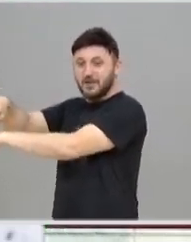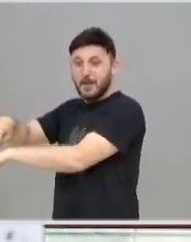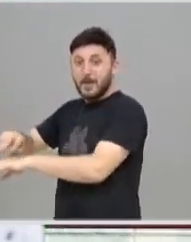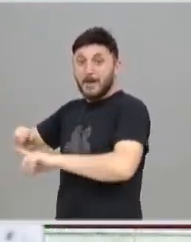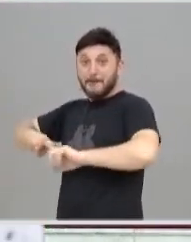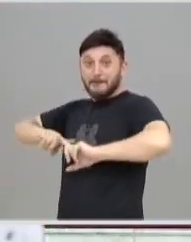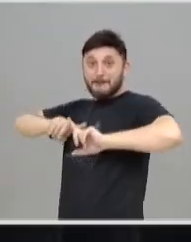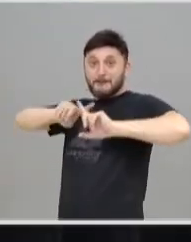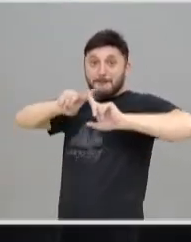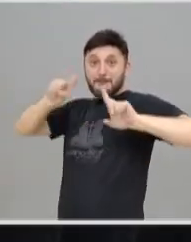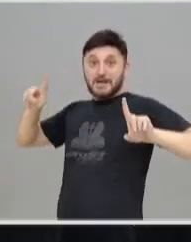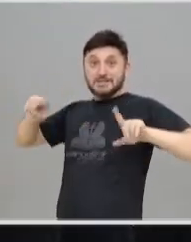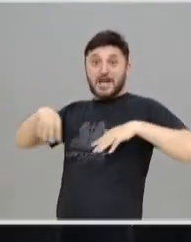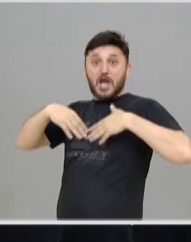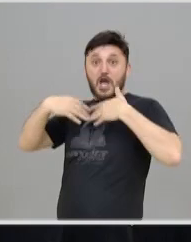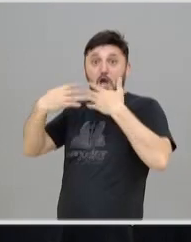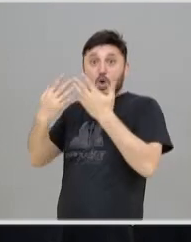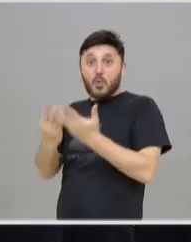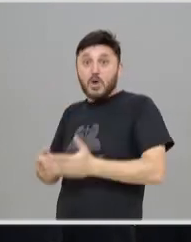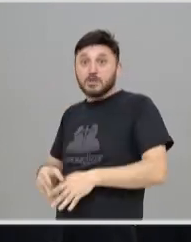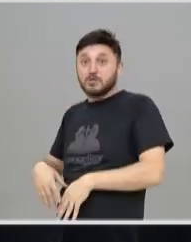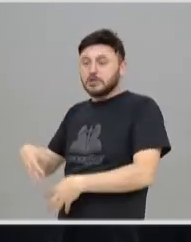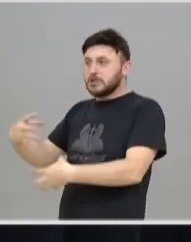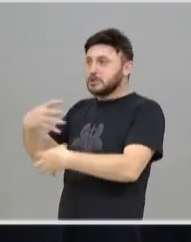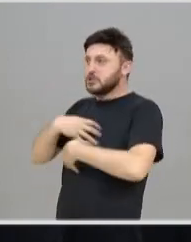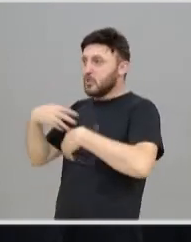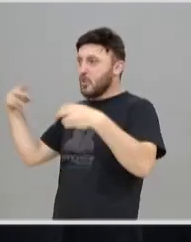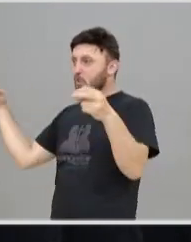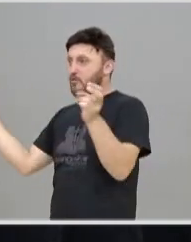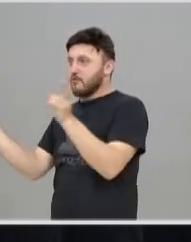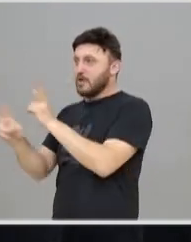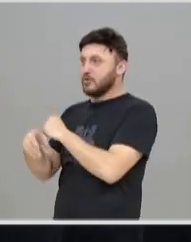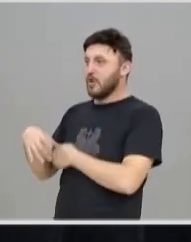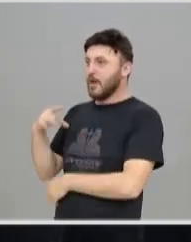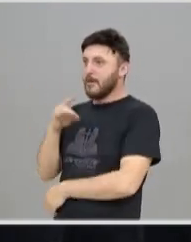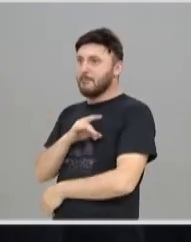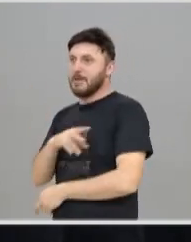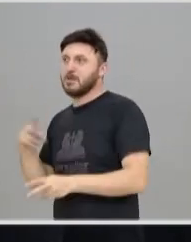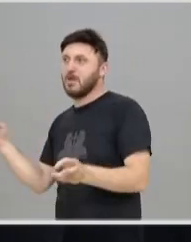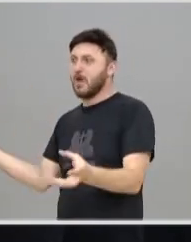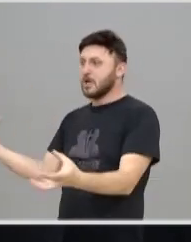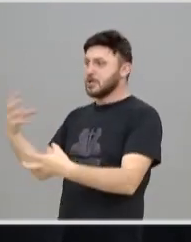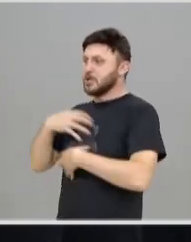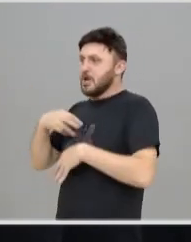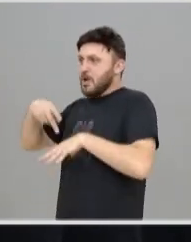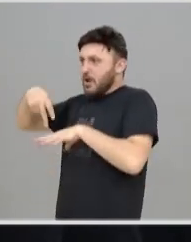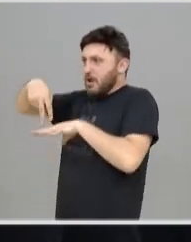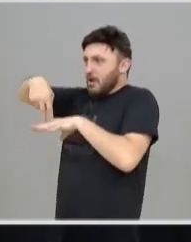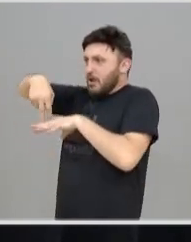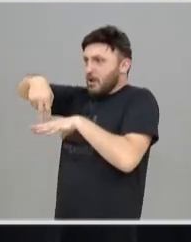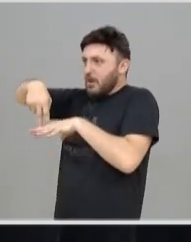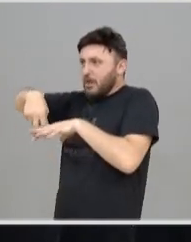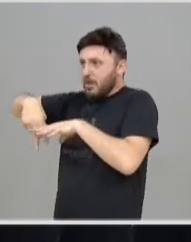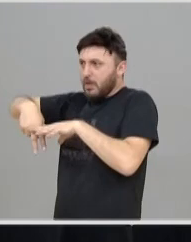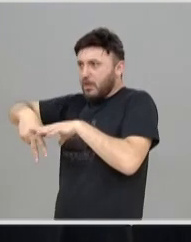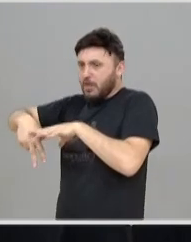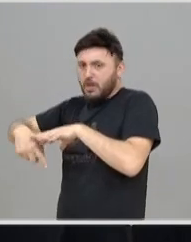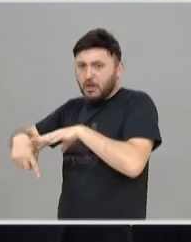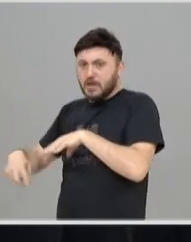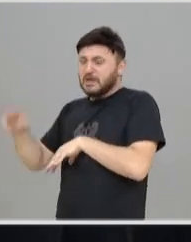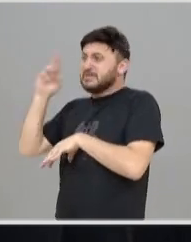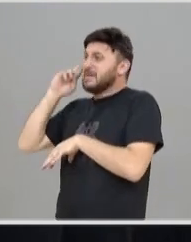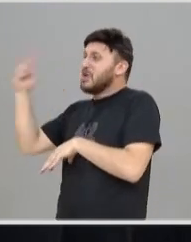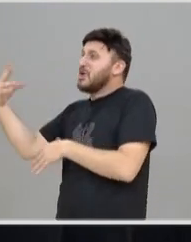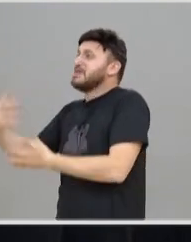Mas quando sentiu o vento, ficou com medo e, começando a afundar, gritou: